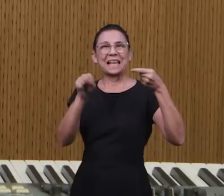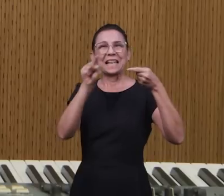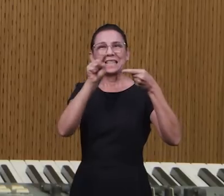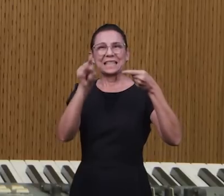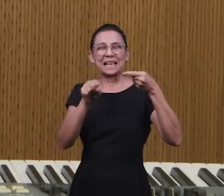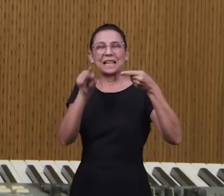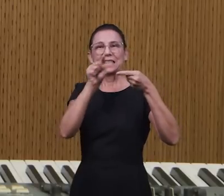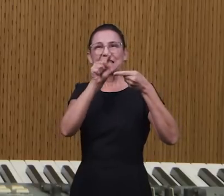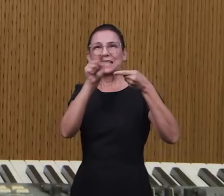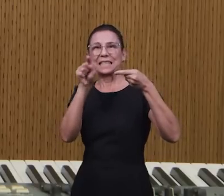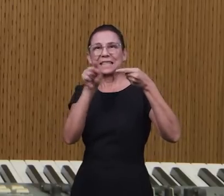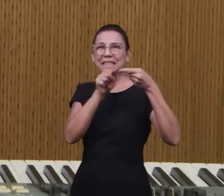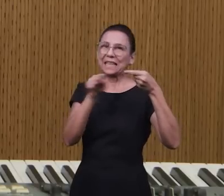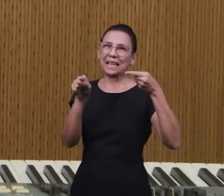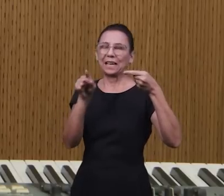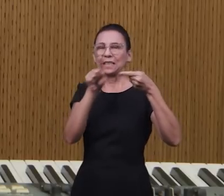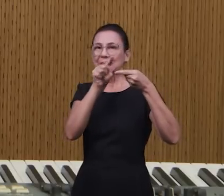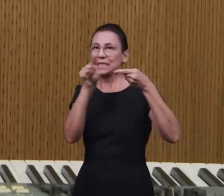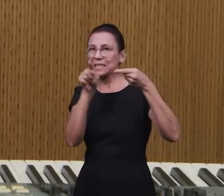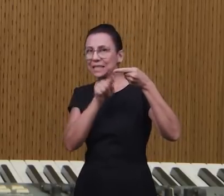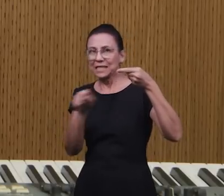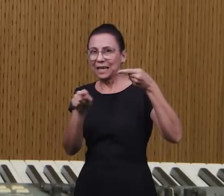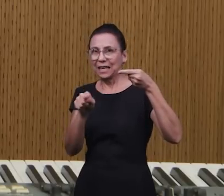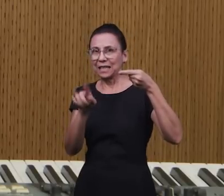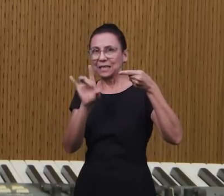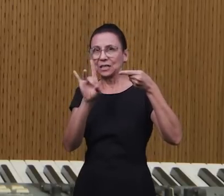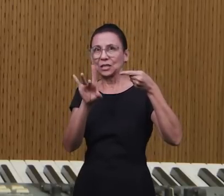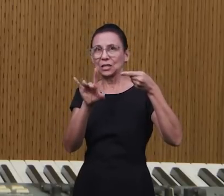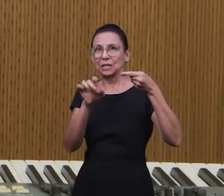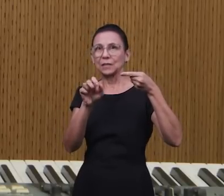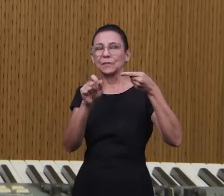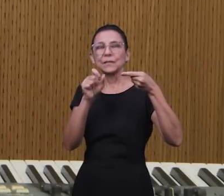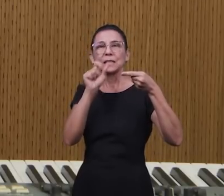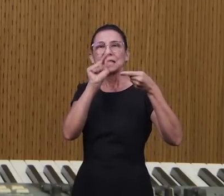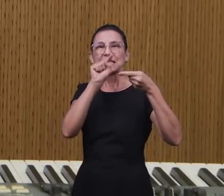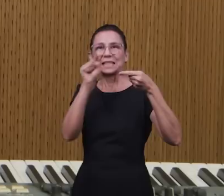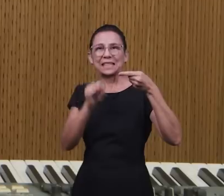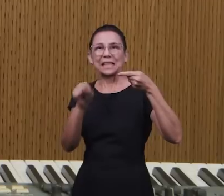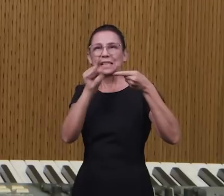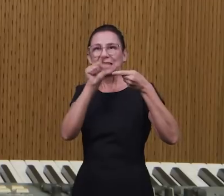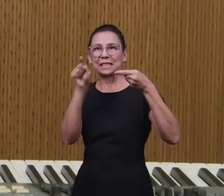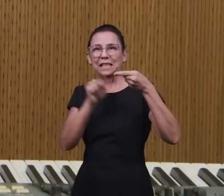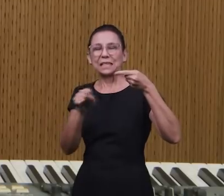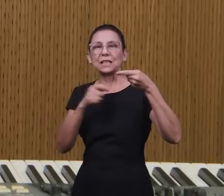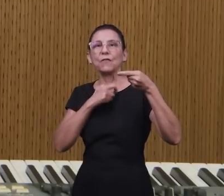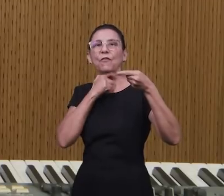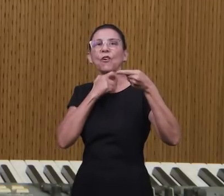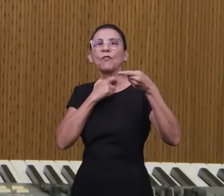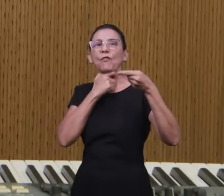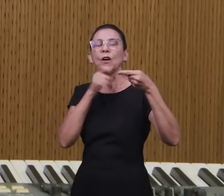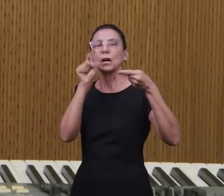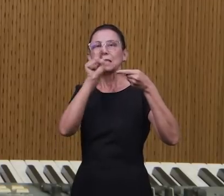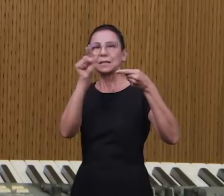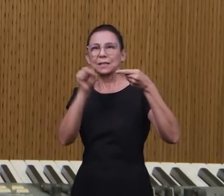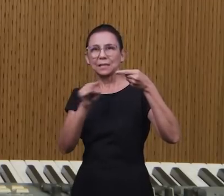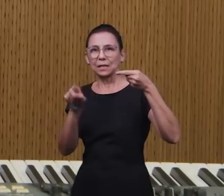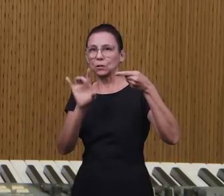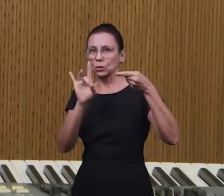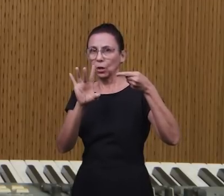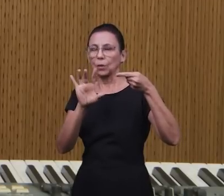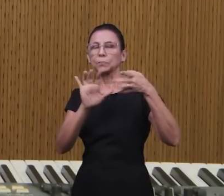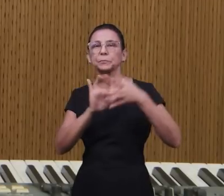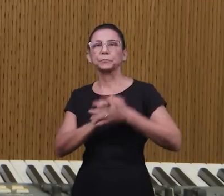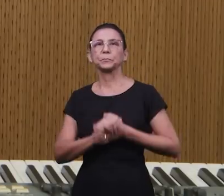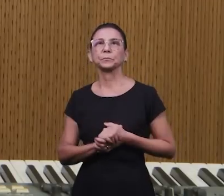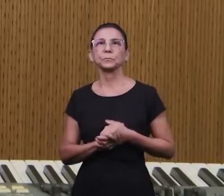Só essa articulação. De voz. Só também essa articulação.